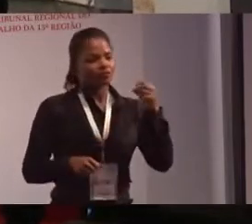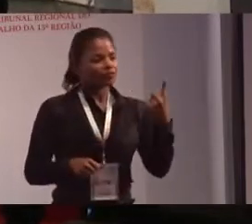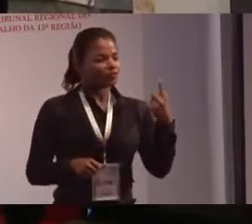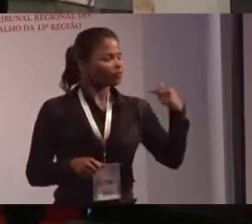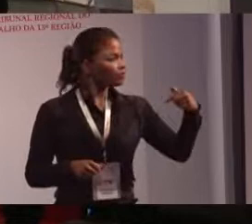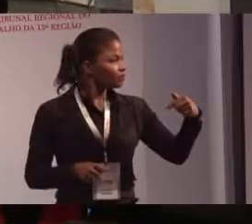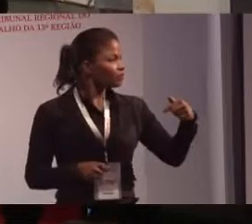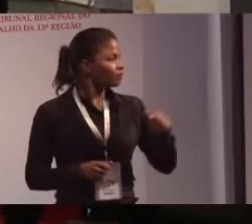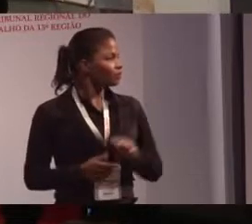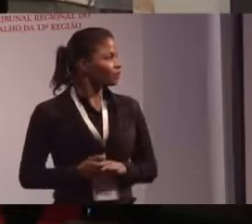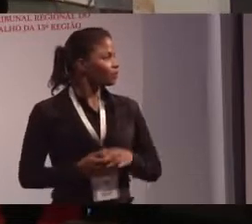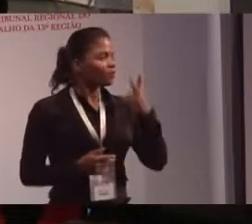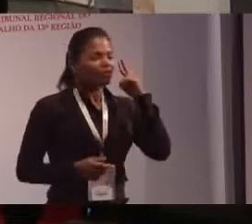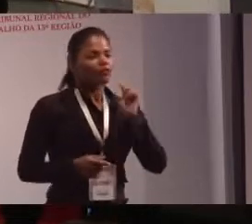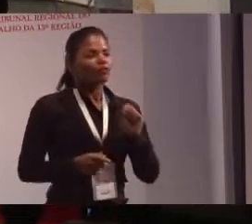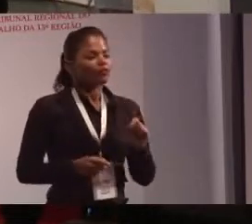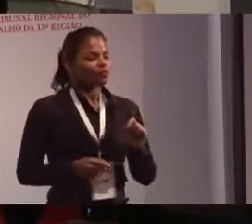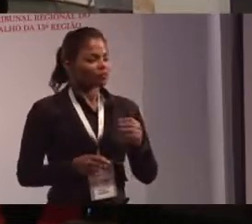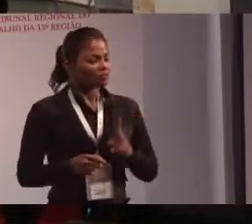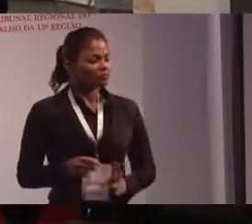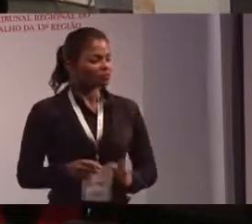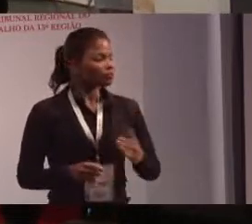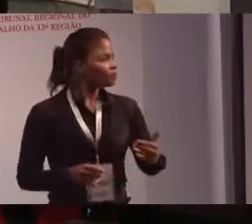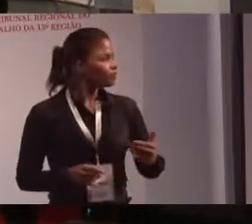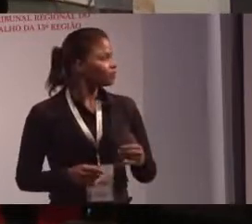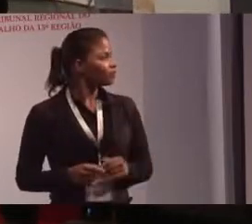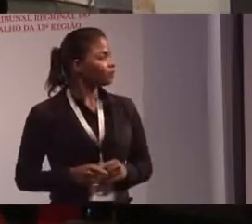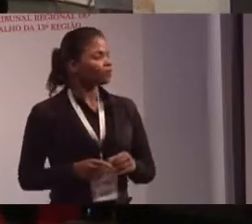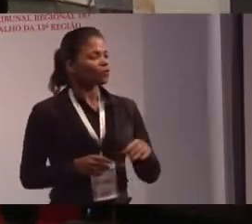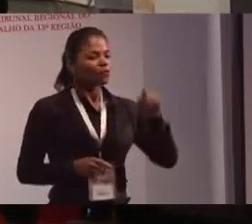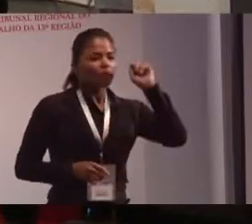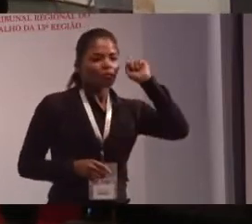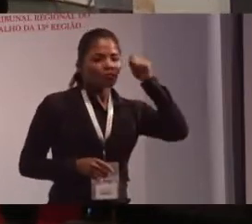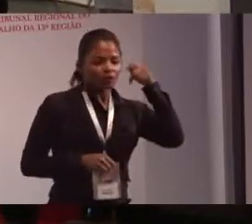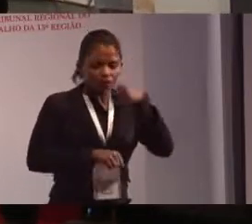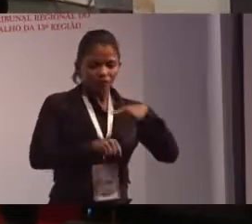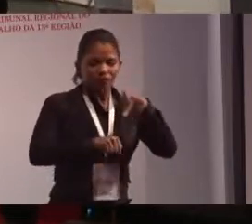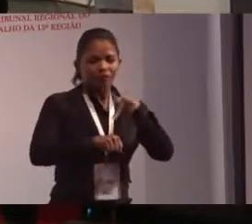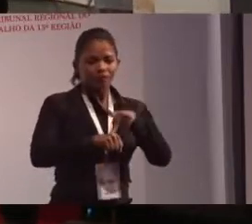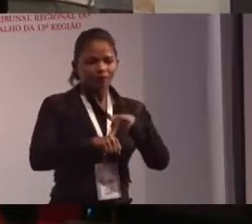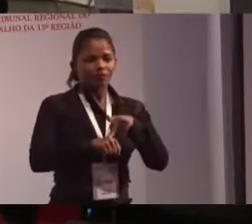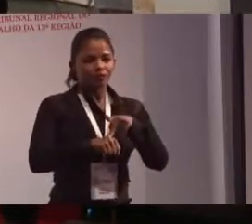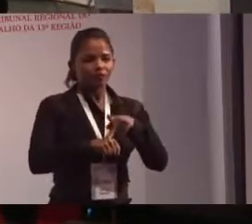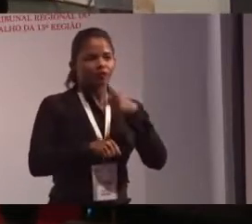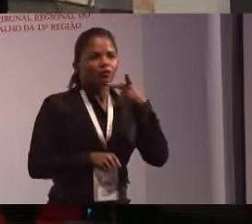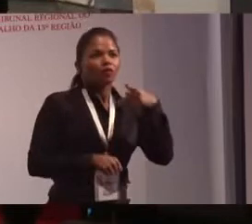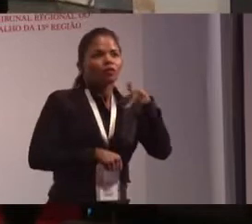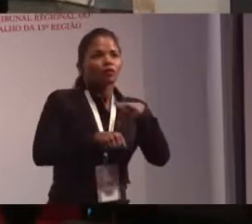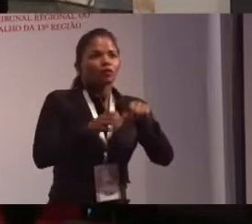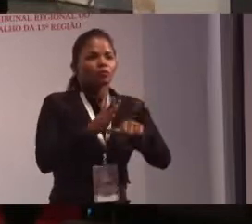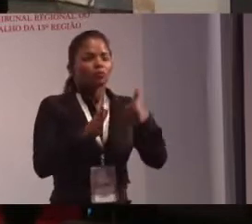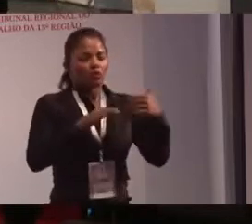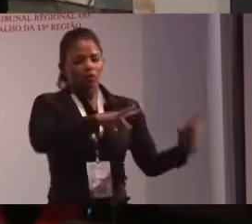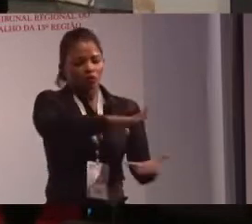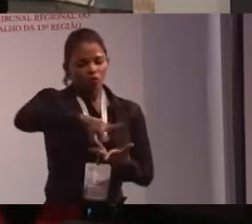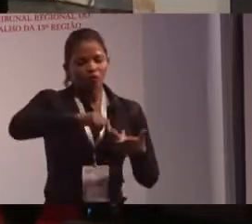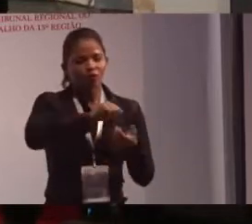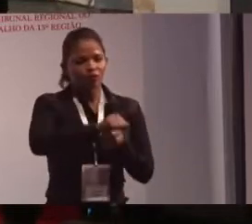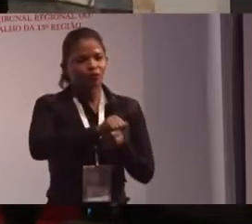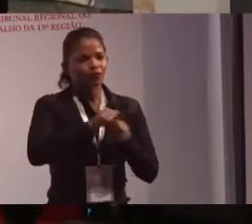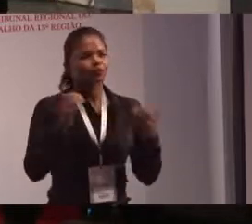O que a gente vê em geral? Né? Que a taxa de emprego nesses países, a gente está falando de países de primeiro mundo, naturalmente,